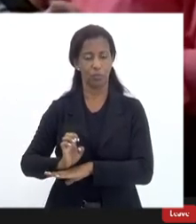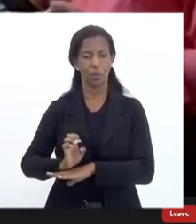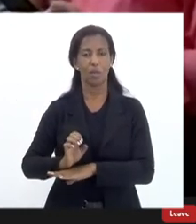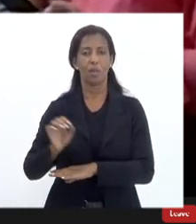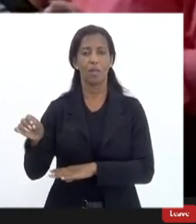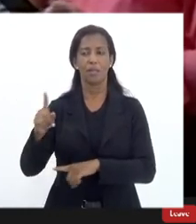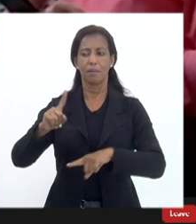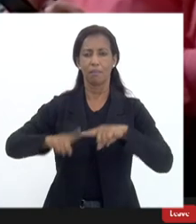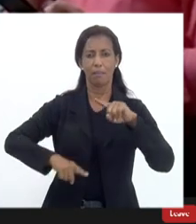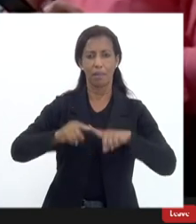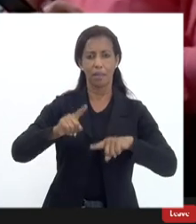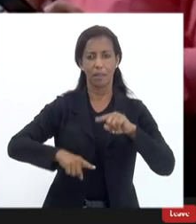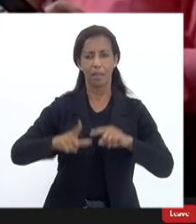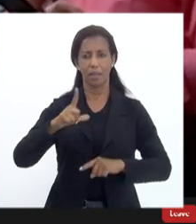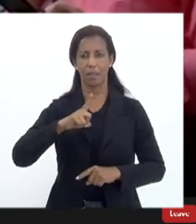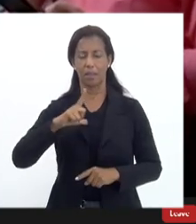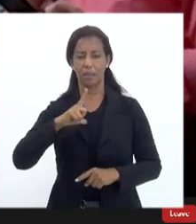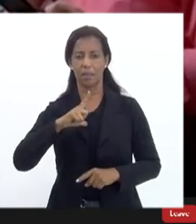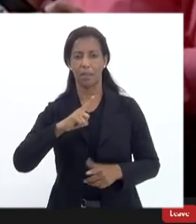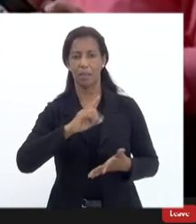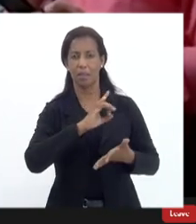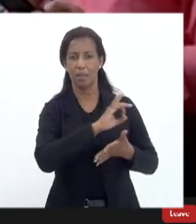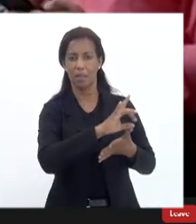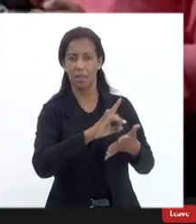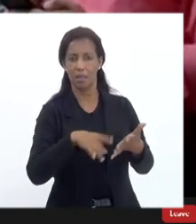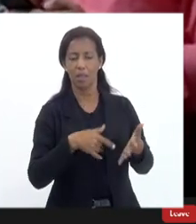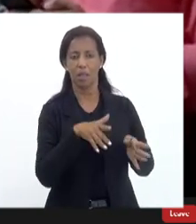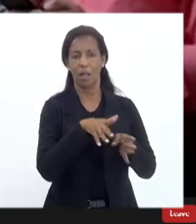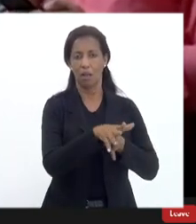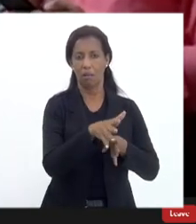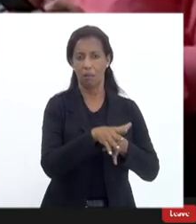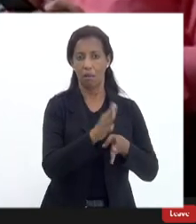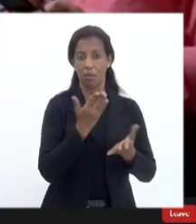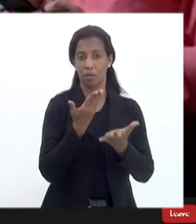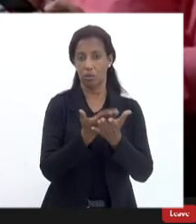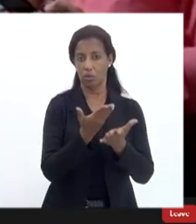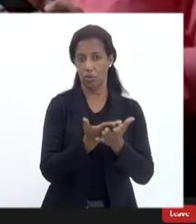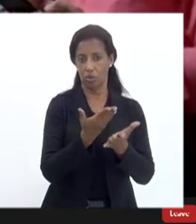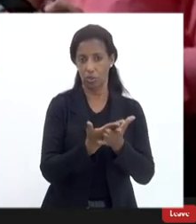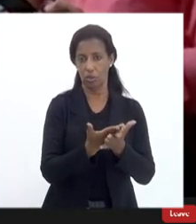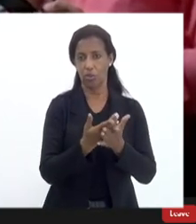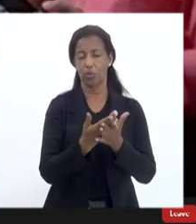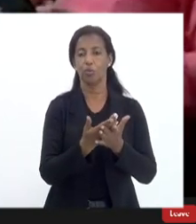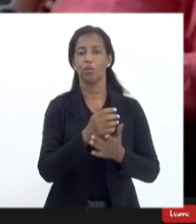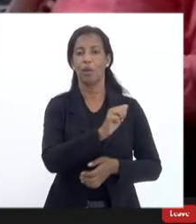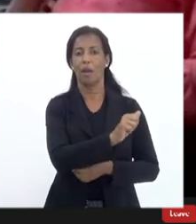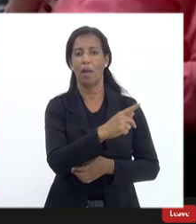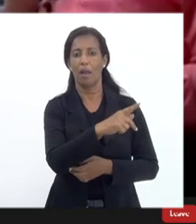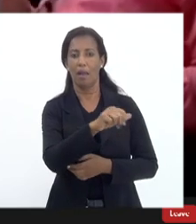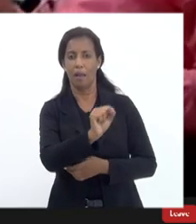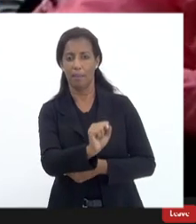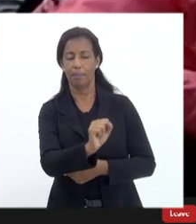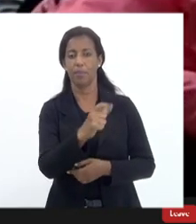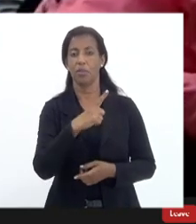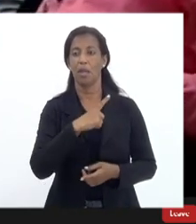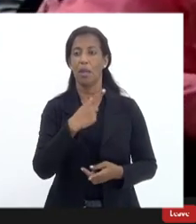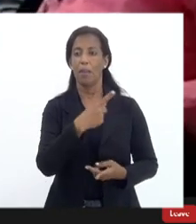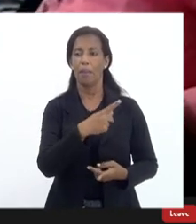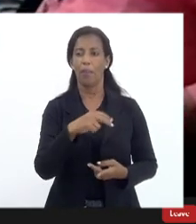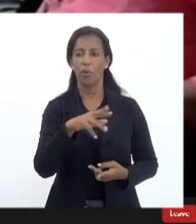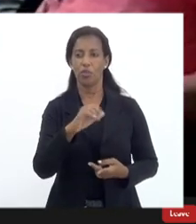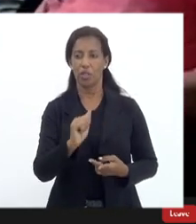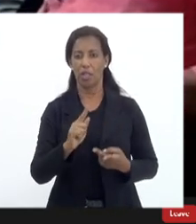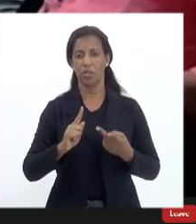Esse material é composto de orientações de estudos, que são as SAPs, e podcast